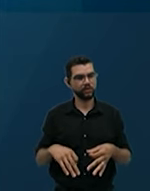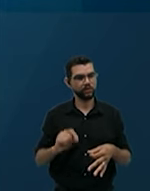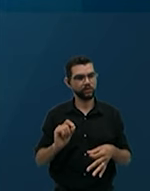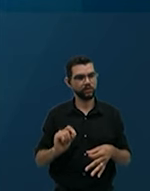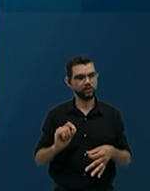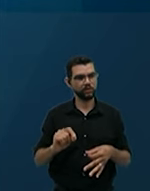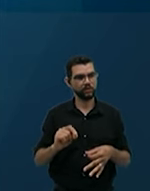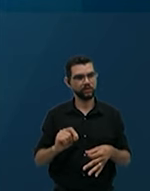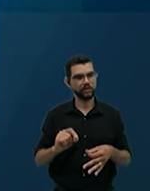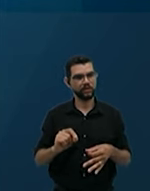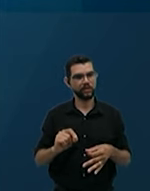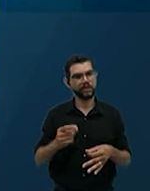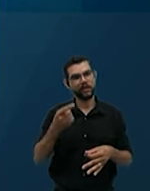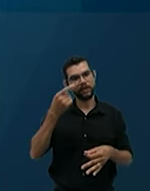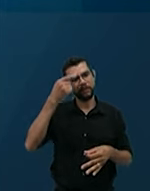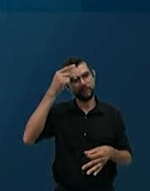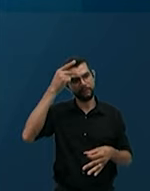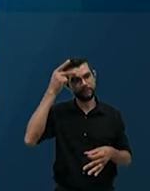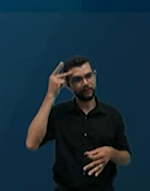direitos, dos anistiados.